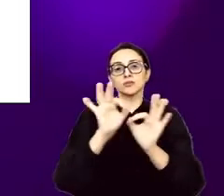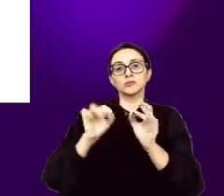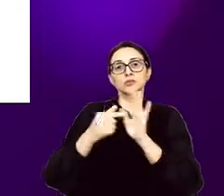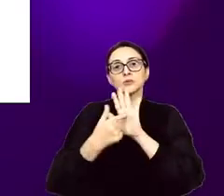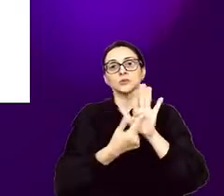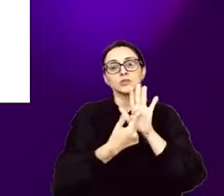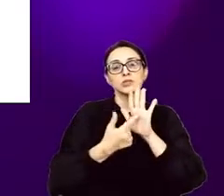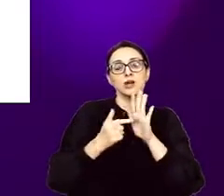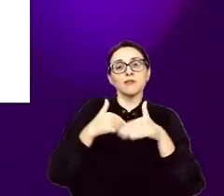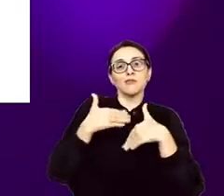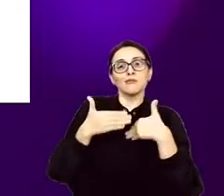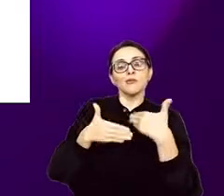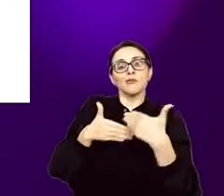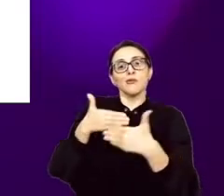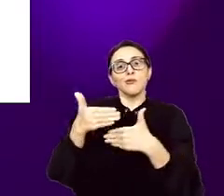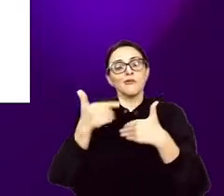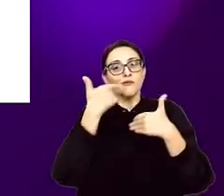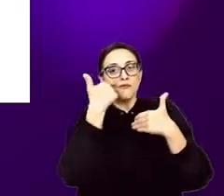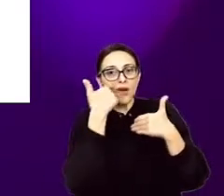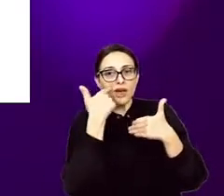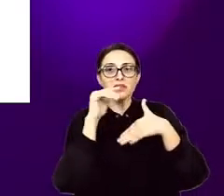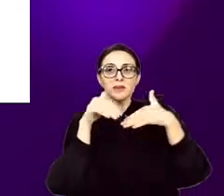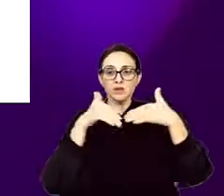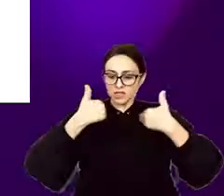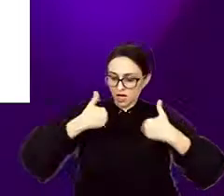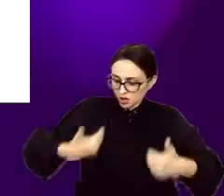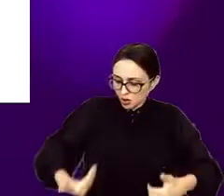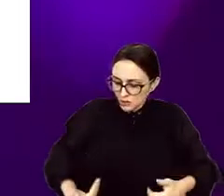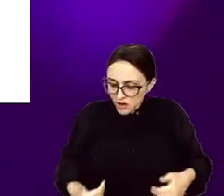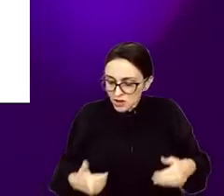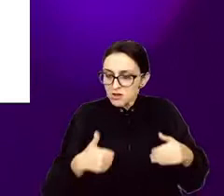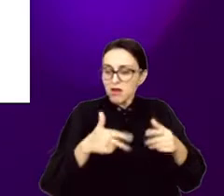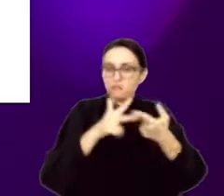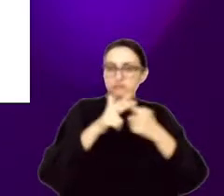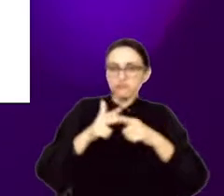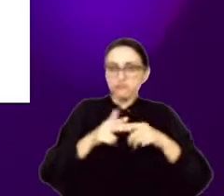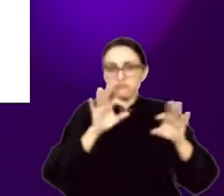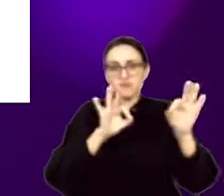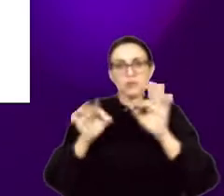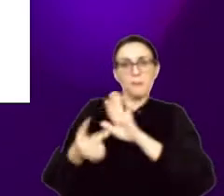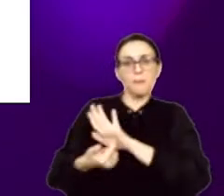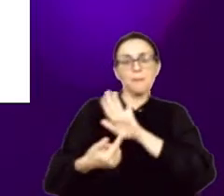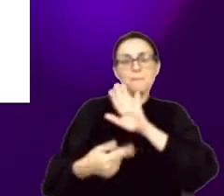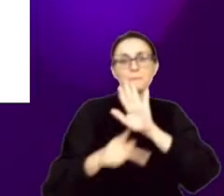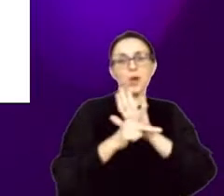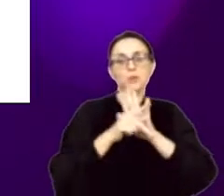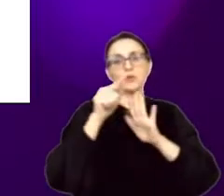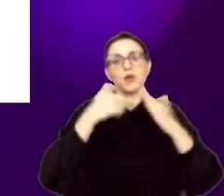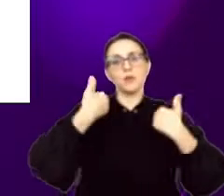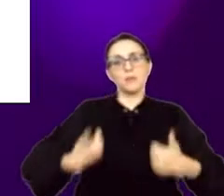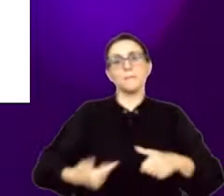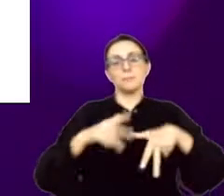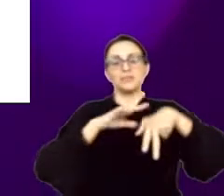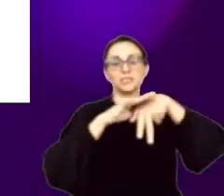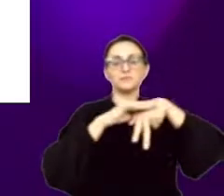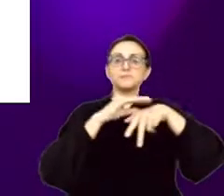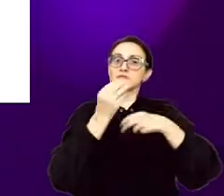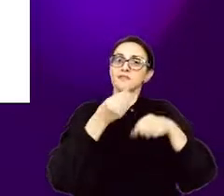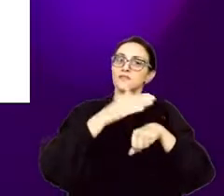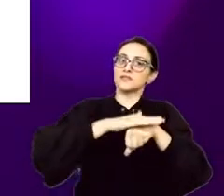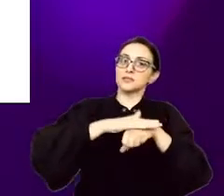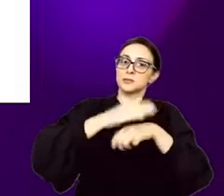gente trazer esse planejamento para a parte anatômica e biomecânica da melhor forma para esse paciente. E como é que a gente faz isso, né?